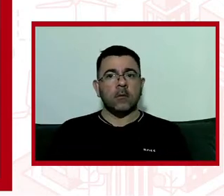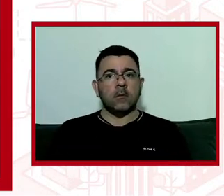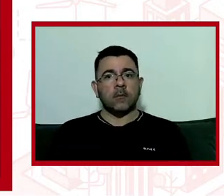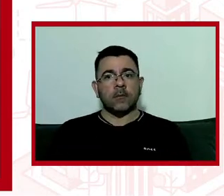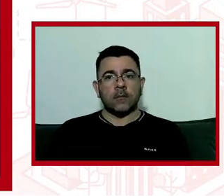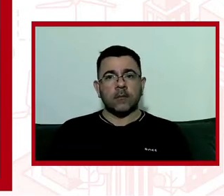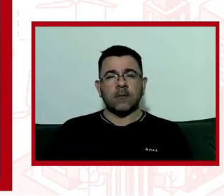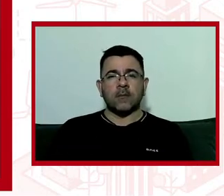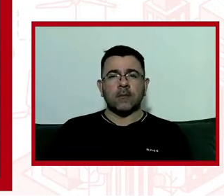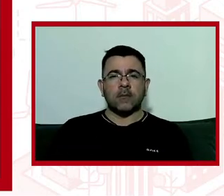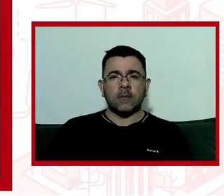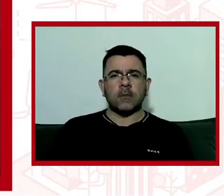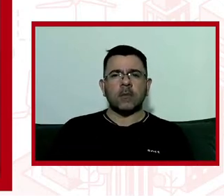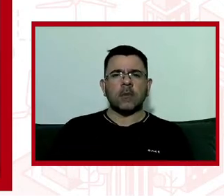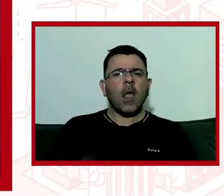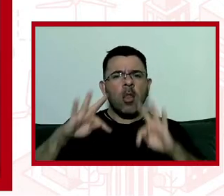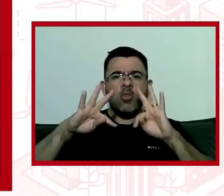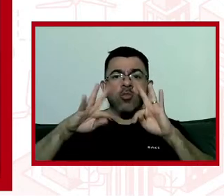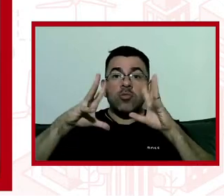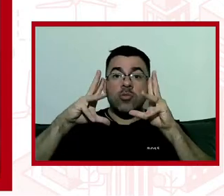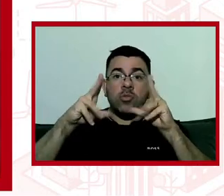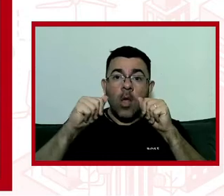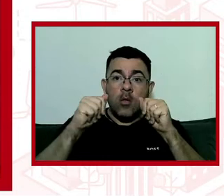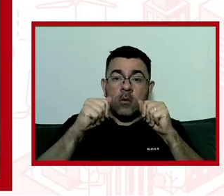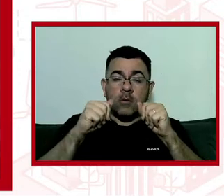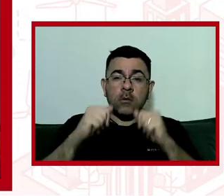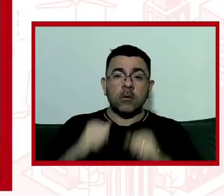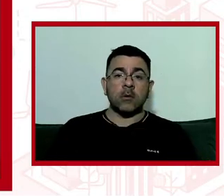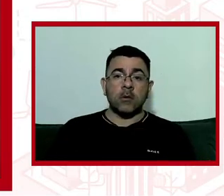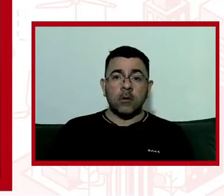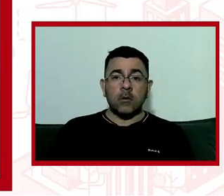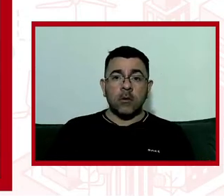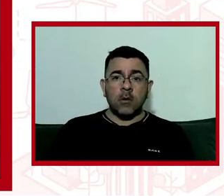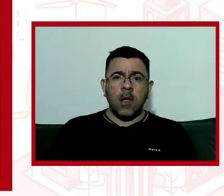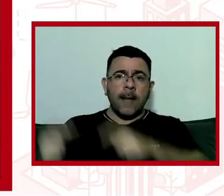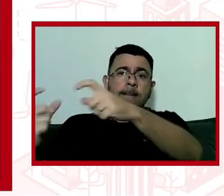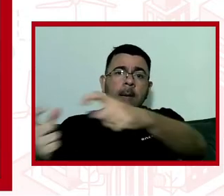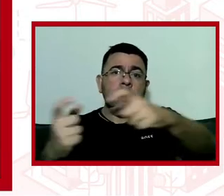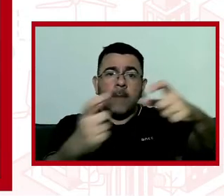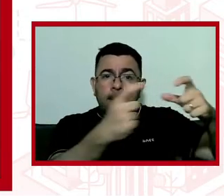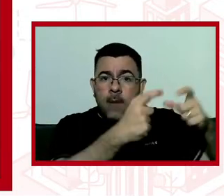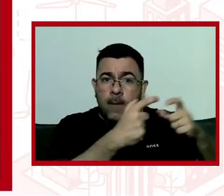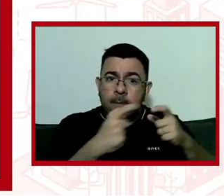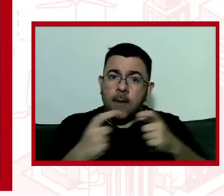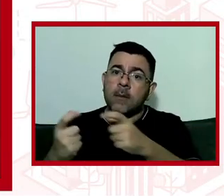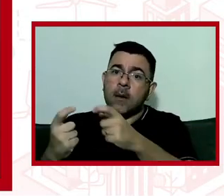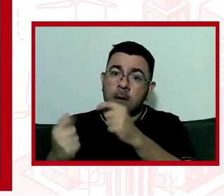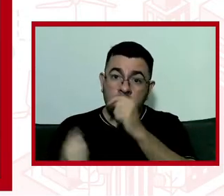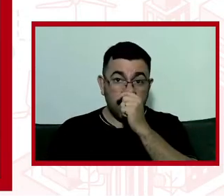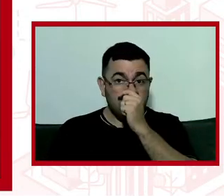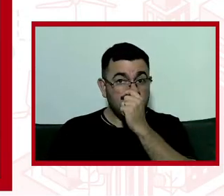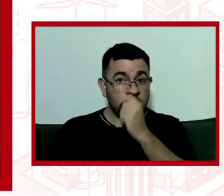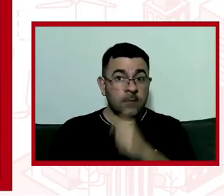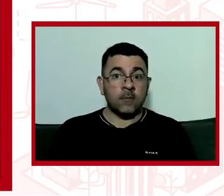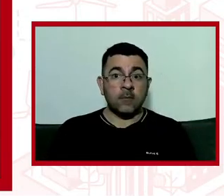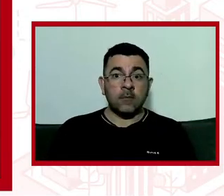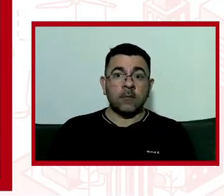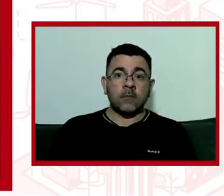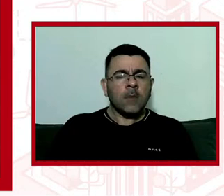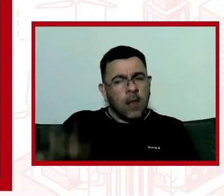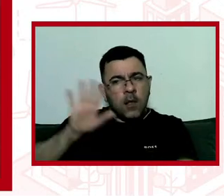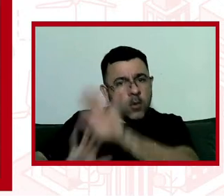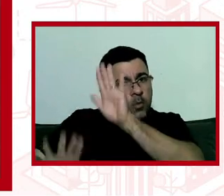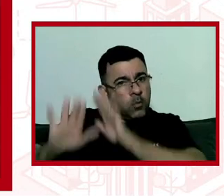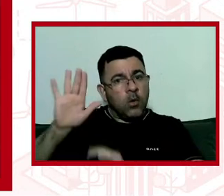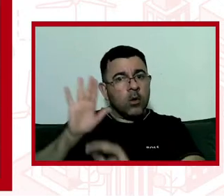Recife todas todas sem exceção todos os lugares da cidade que tiver pelo menos uma encosta de risco